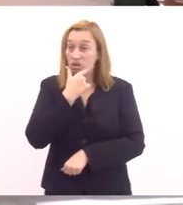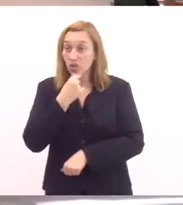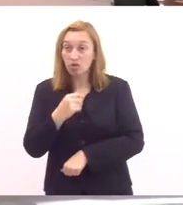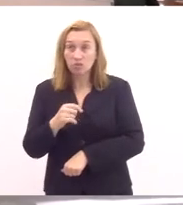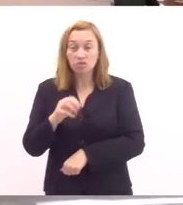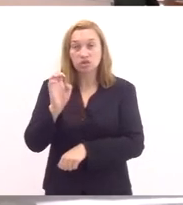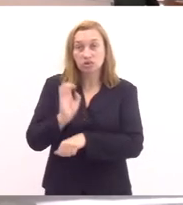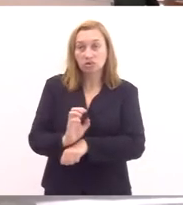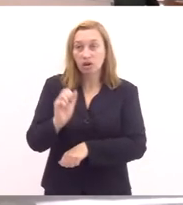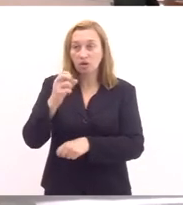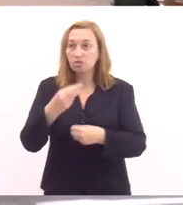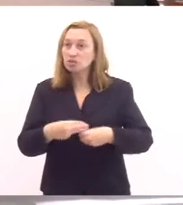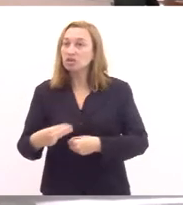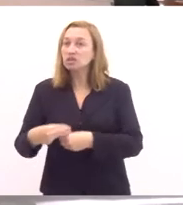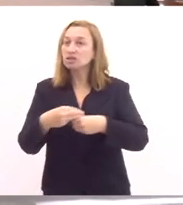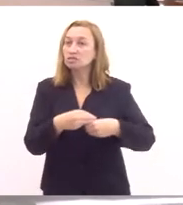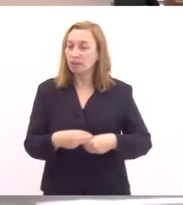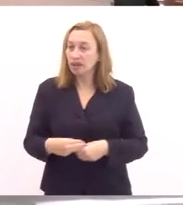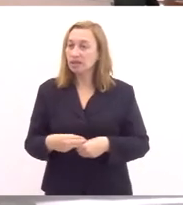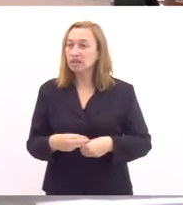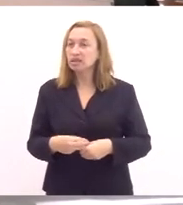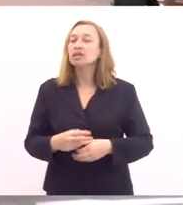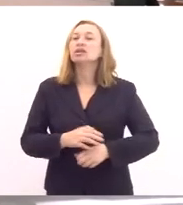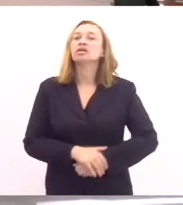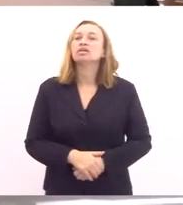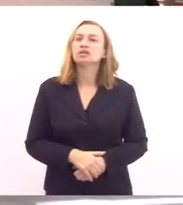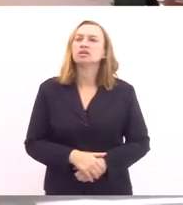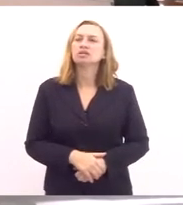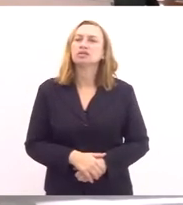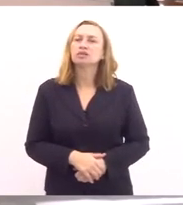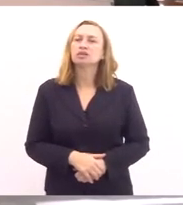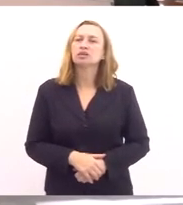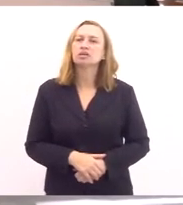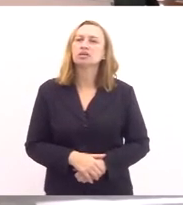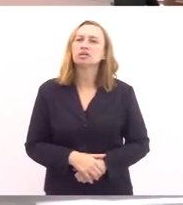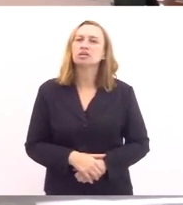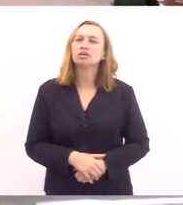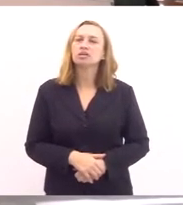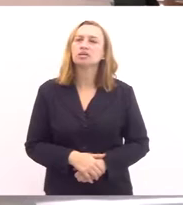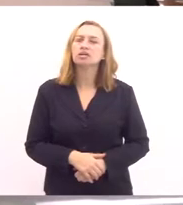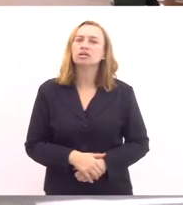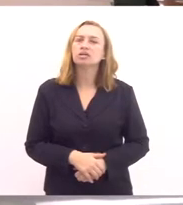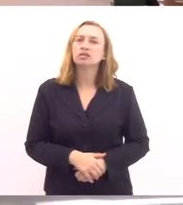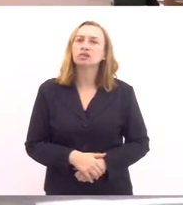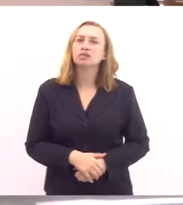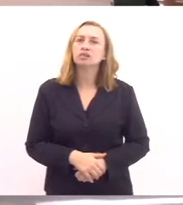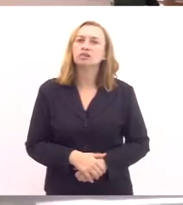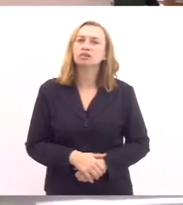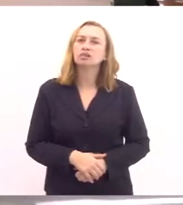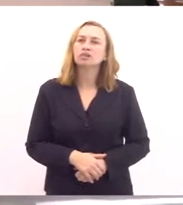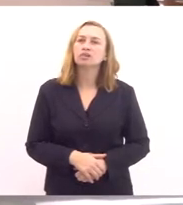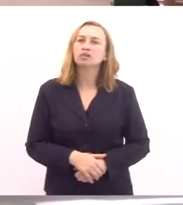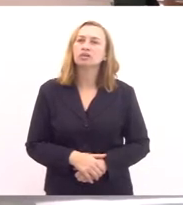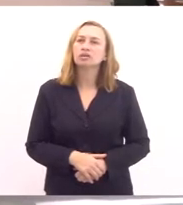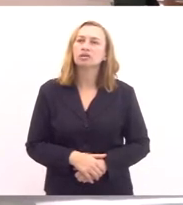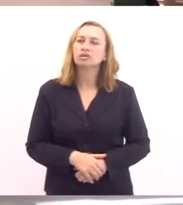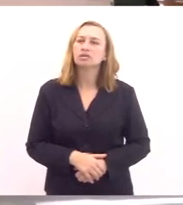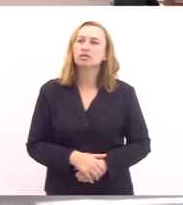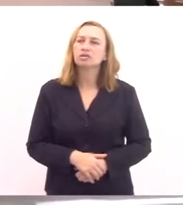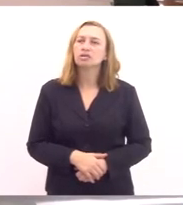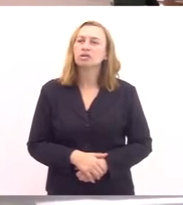paz e disponibilizada para a praia para parece gestores e gestoras painéis de